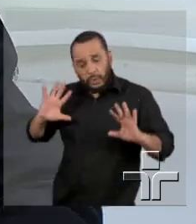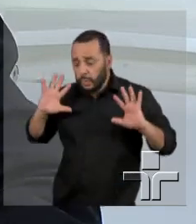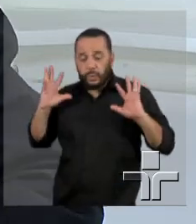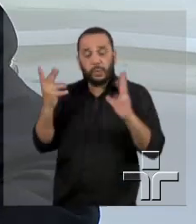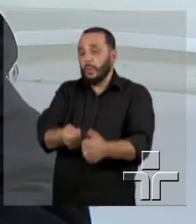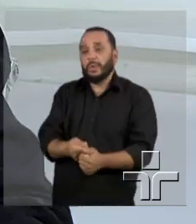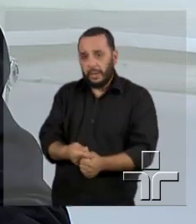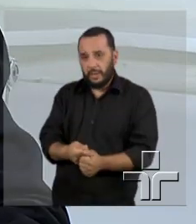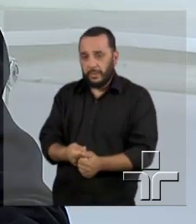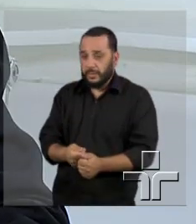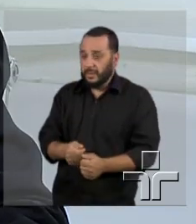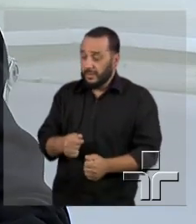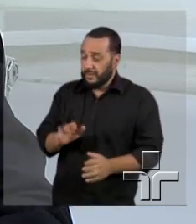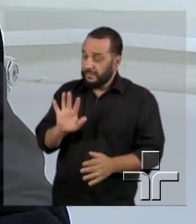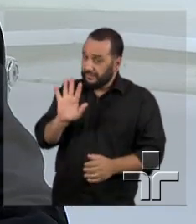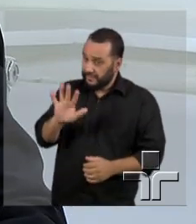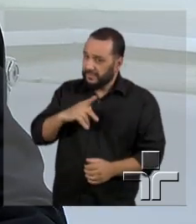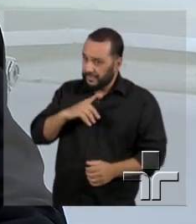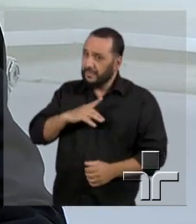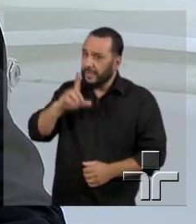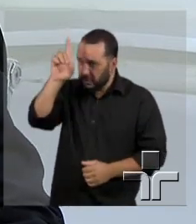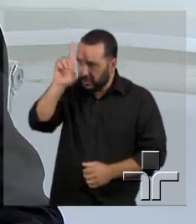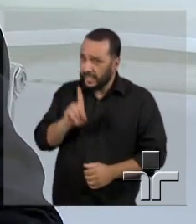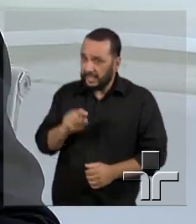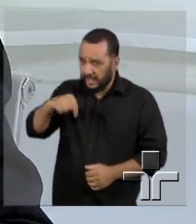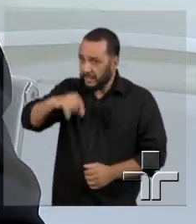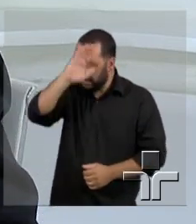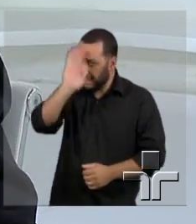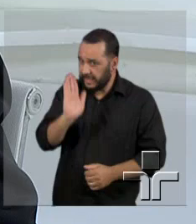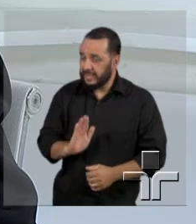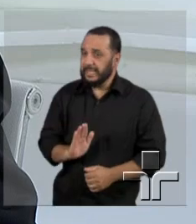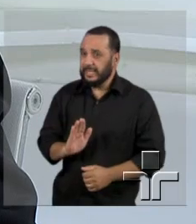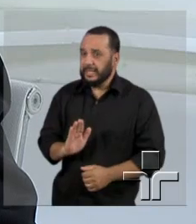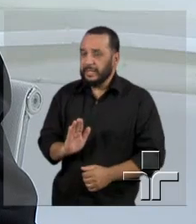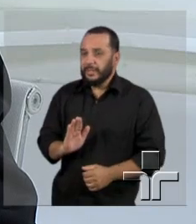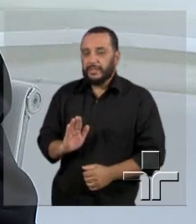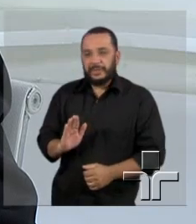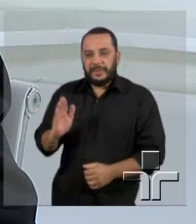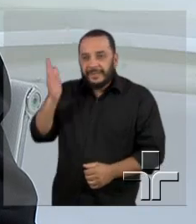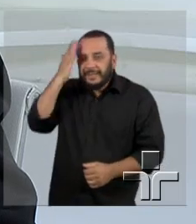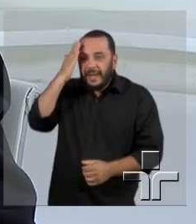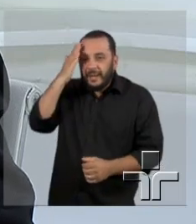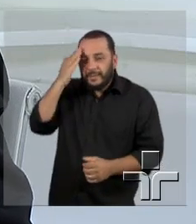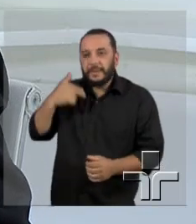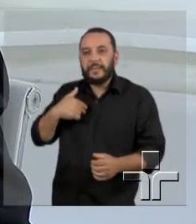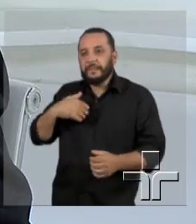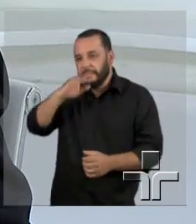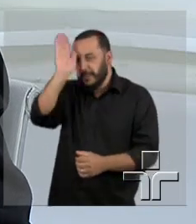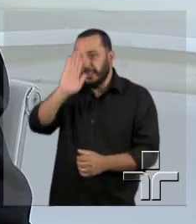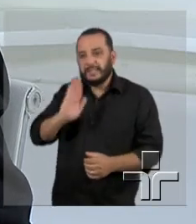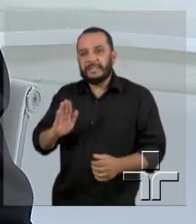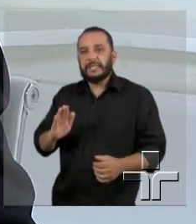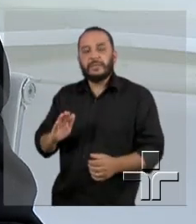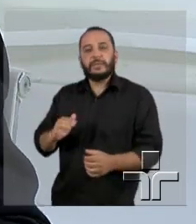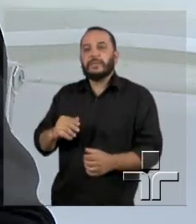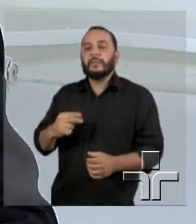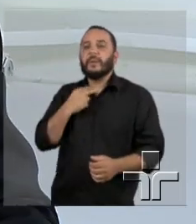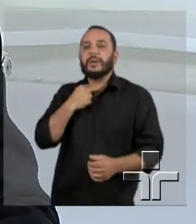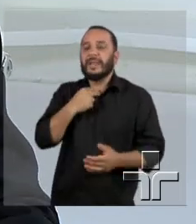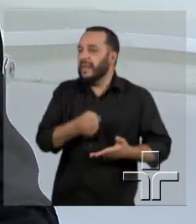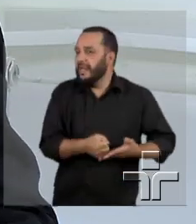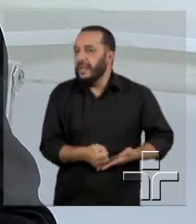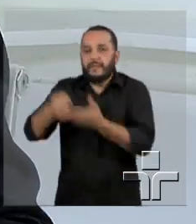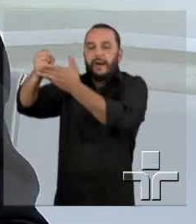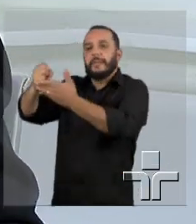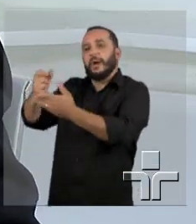vista. Eu acho que o direito que tem o brasileiro nato de não ser extraditado é absoluto. E o direito que tem o indivíduo